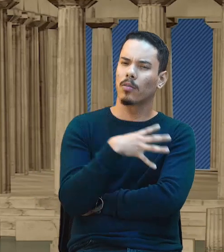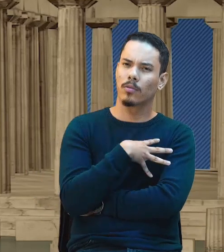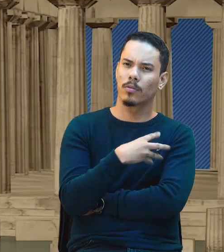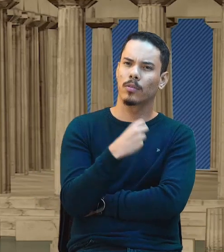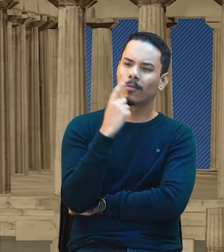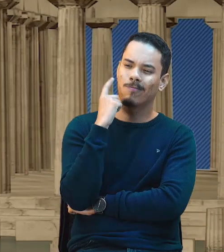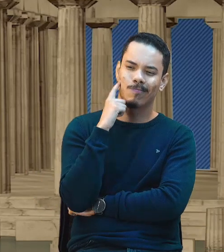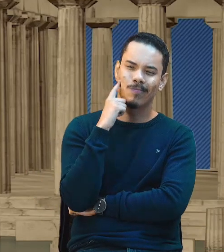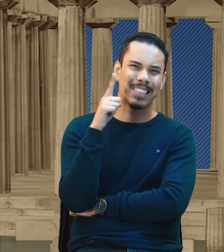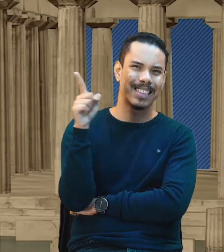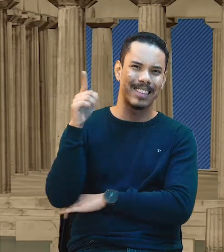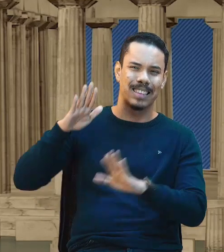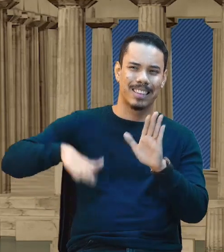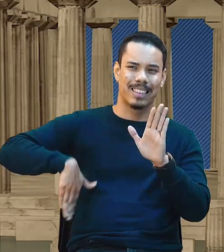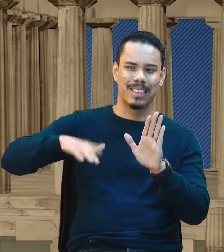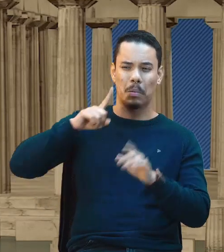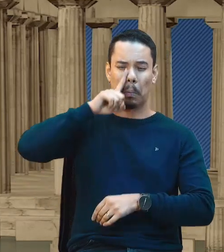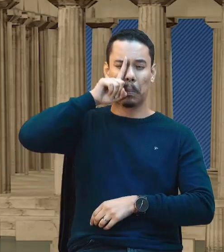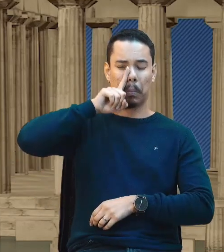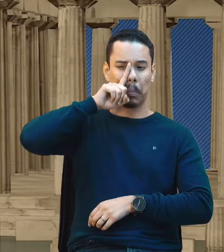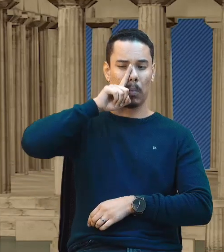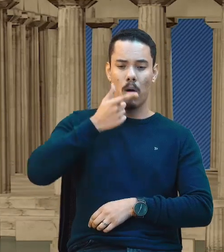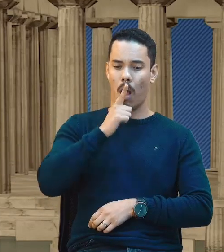banho é muito perigoso, está cheio.